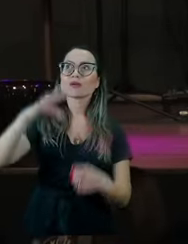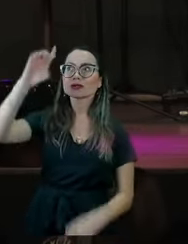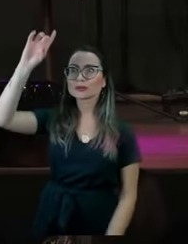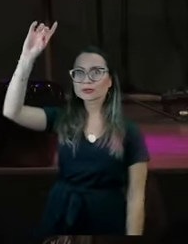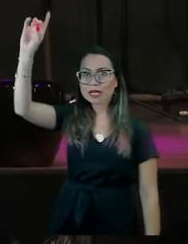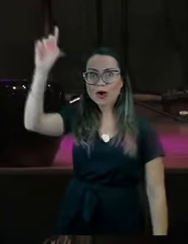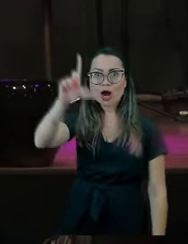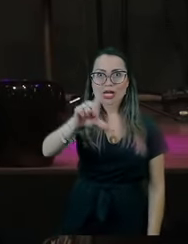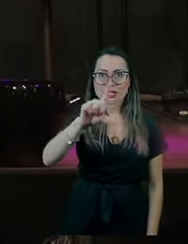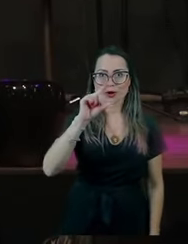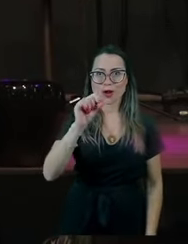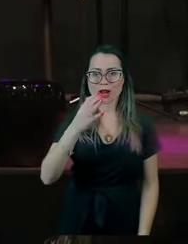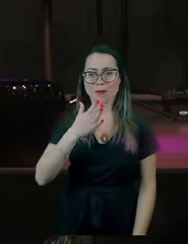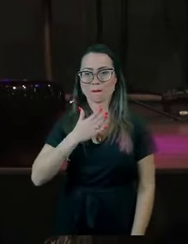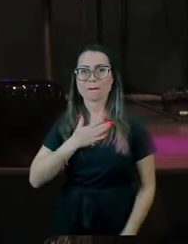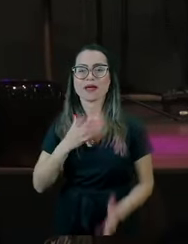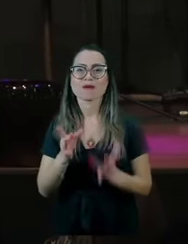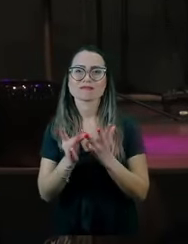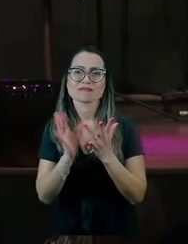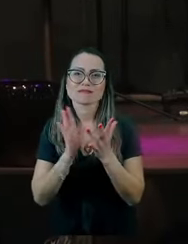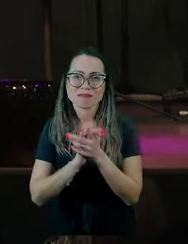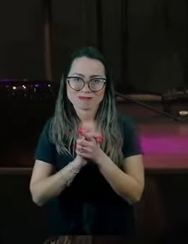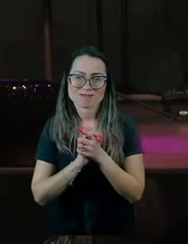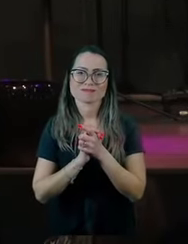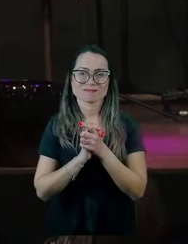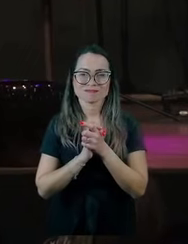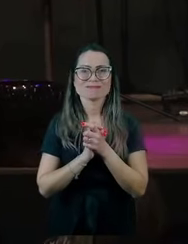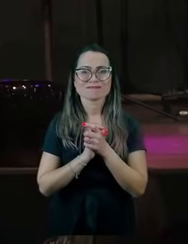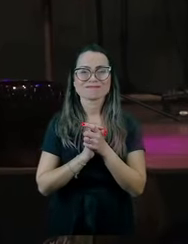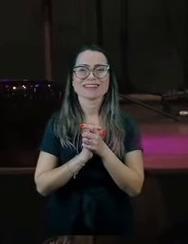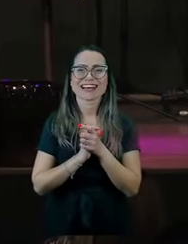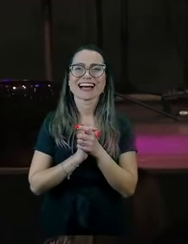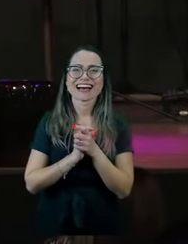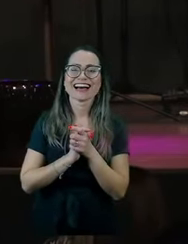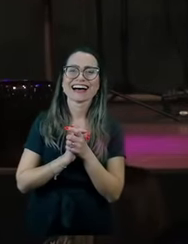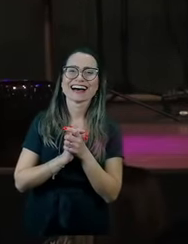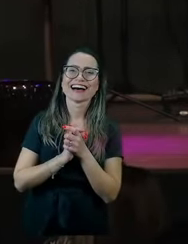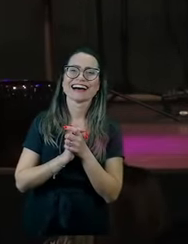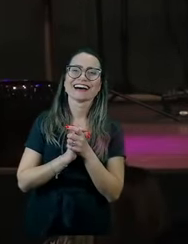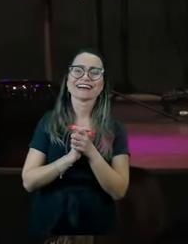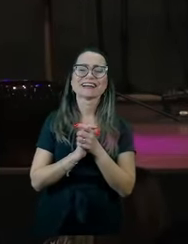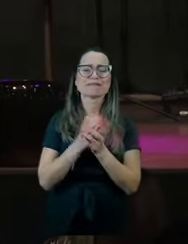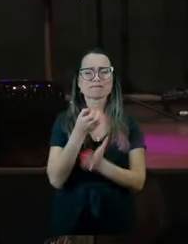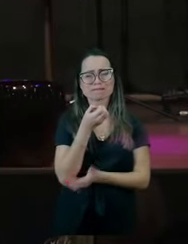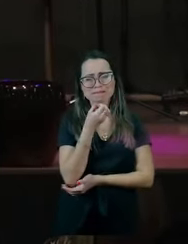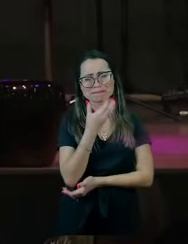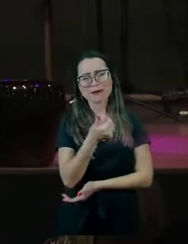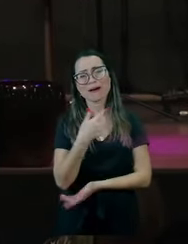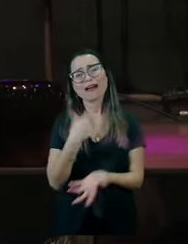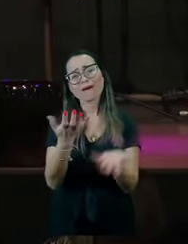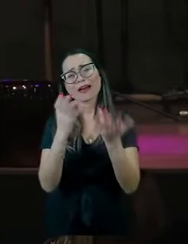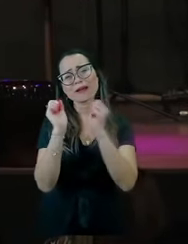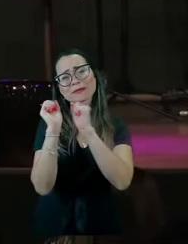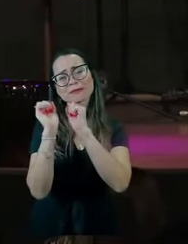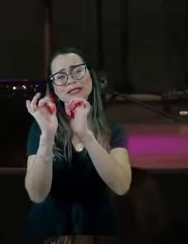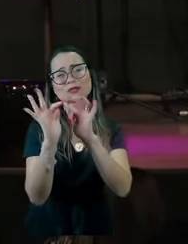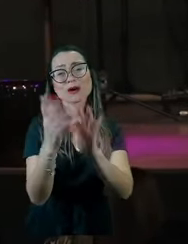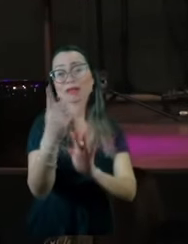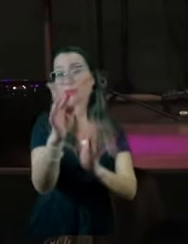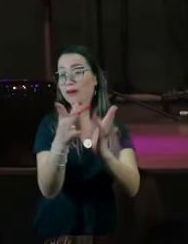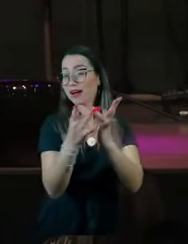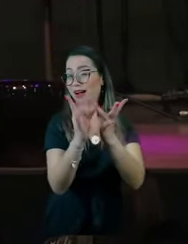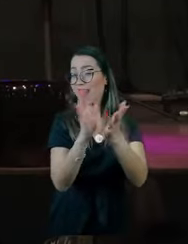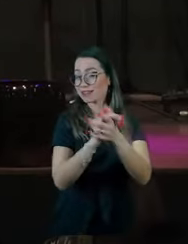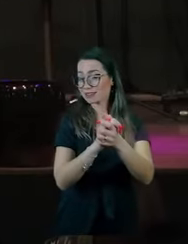Deus que escolhe a pessoa para nós. Quando Deus, né, traz uma conexão que vem do alto. E eu quero te abençoar que você case com